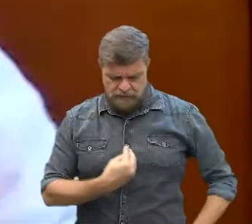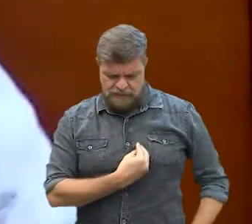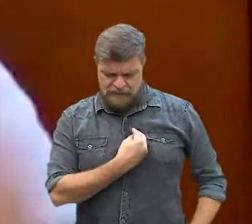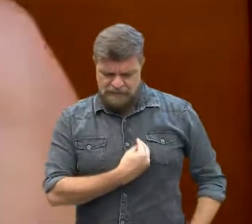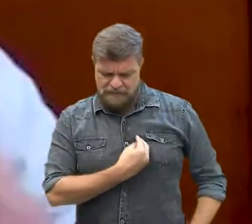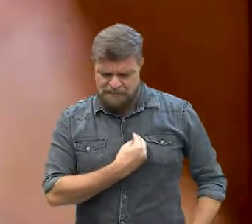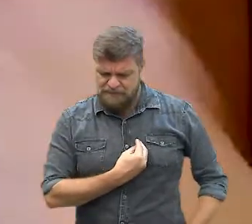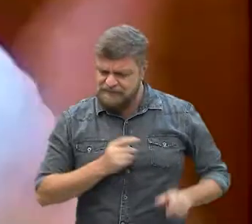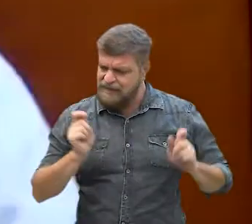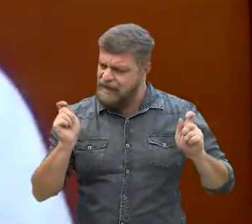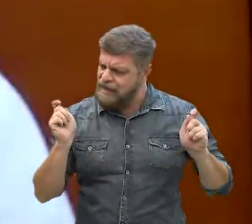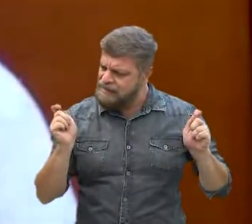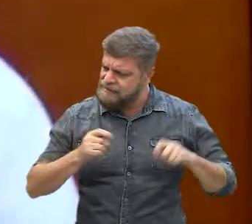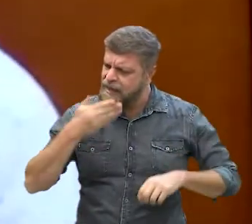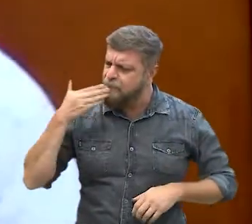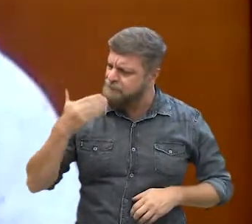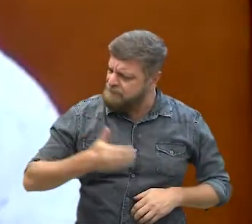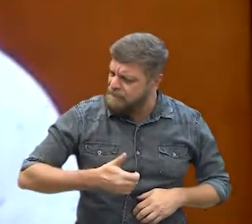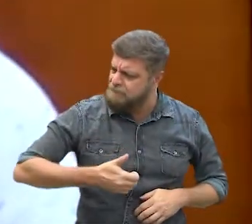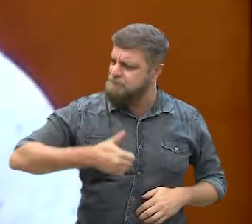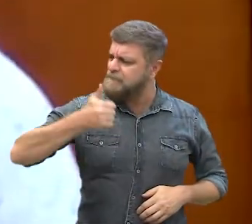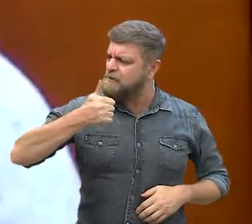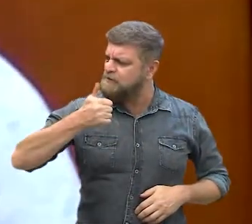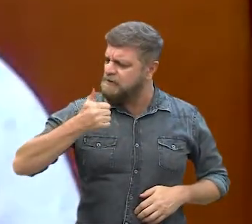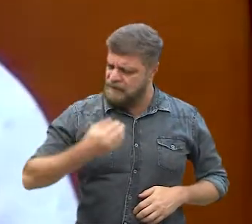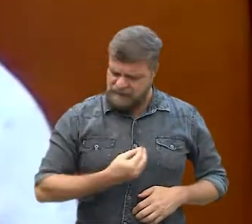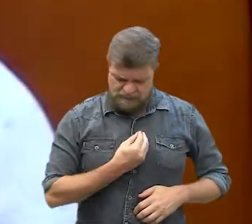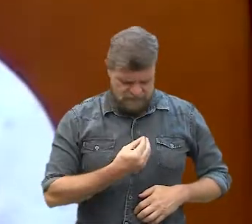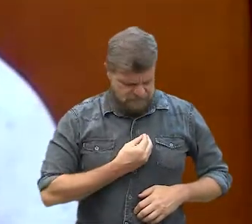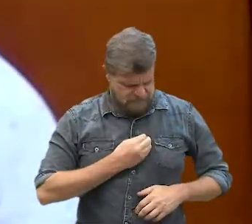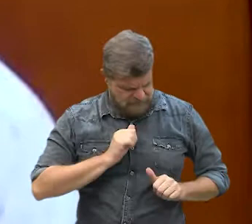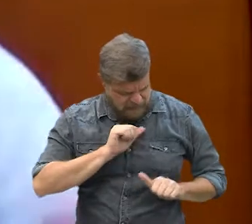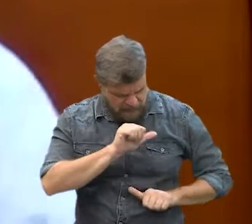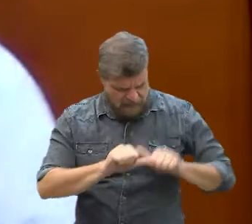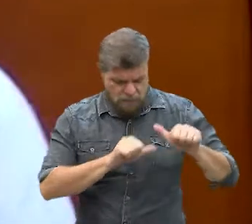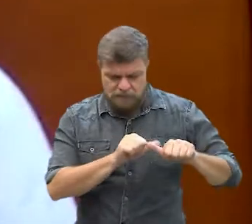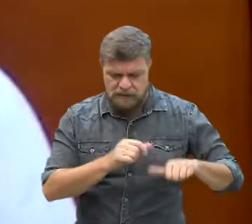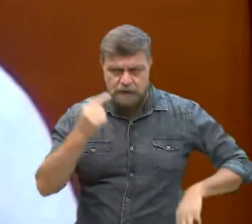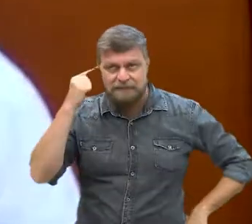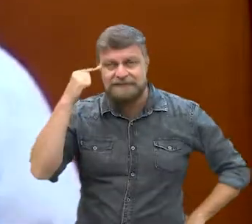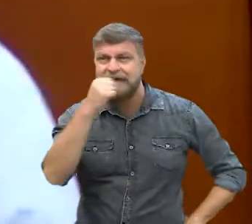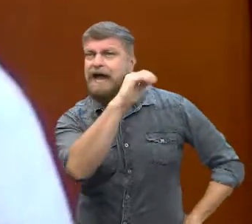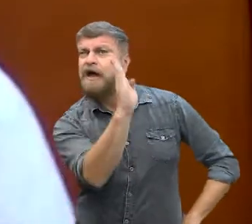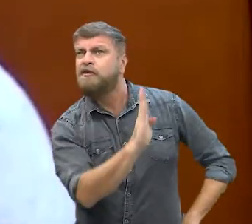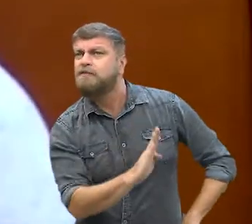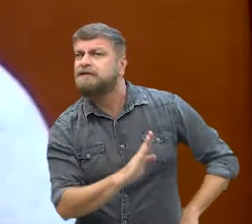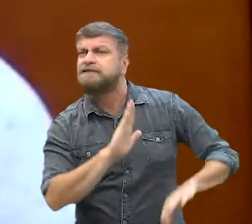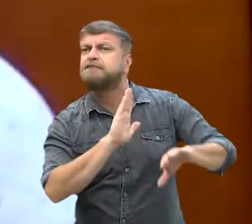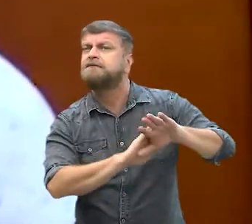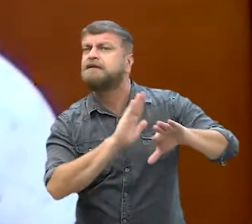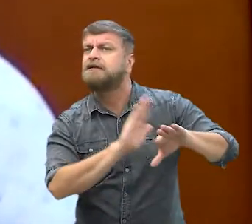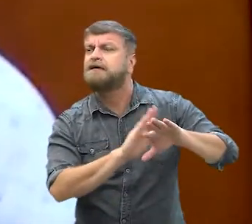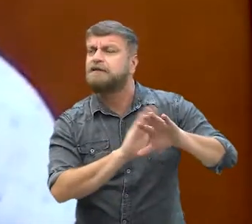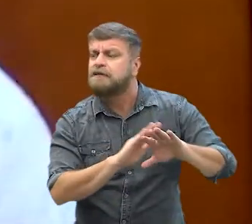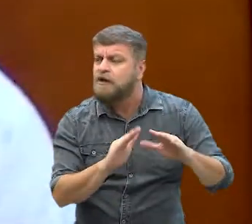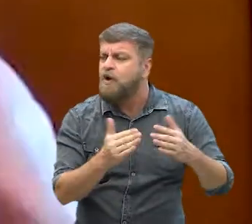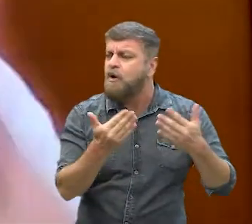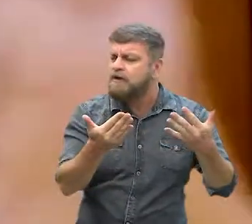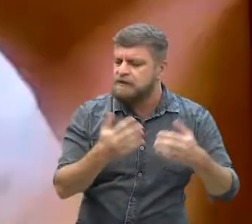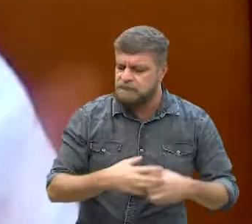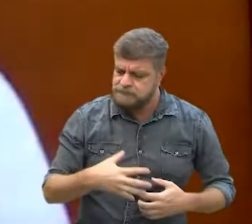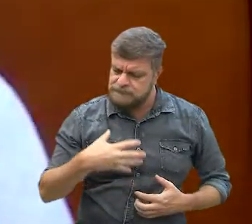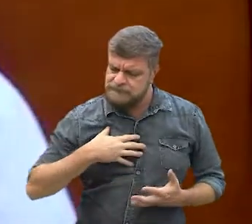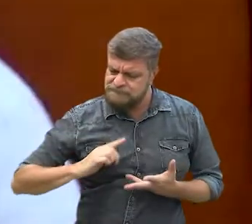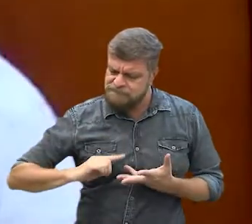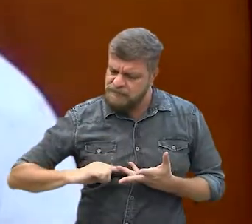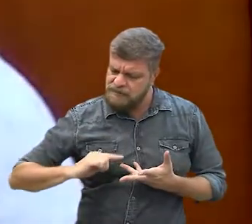uma vida que eu poderia melhorar, poderia fazer alguma outra coisa diferente lá no Brasil. O que, que a gente pode fazer e quais